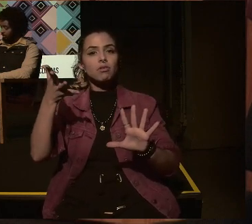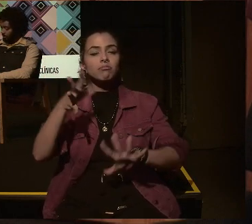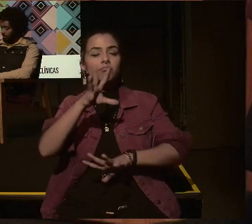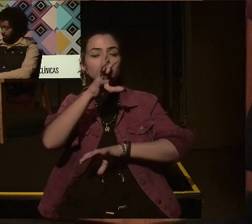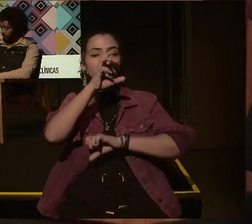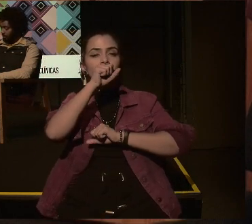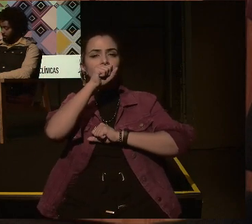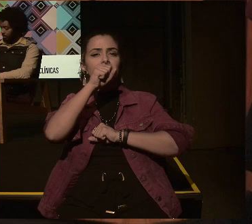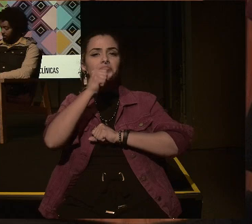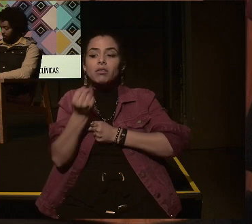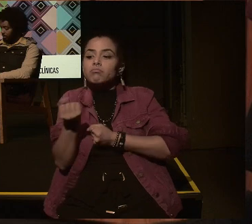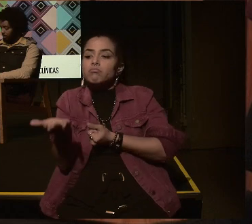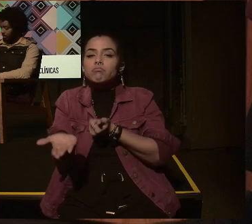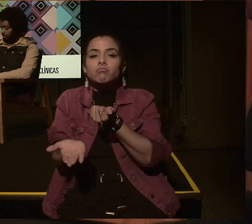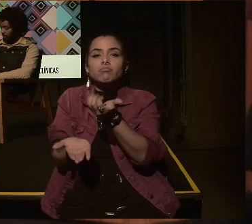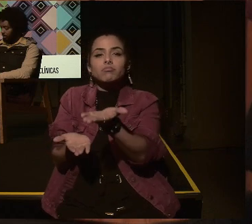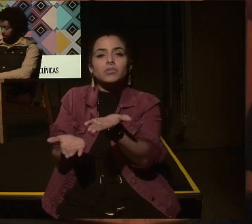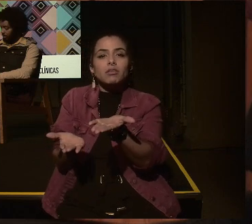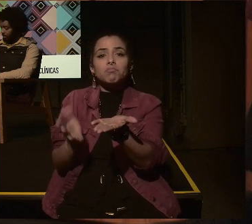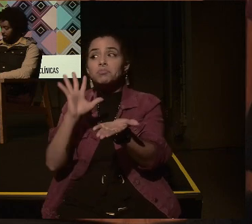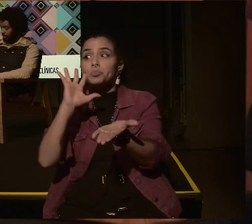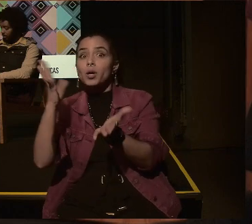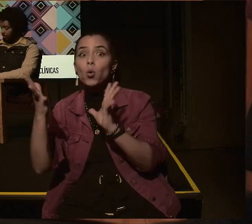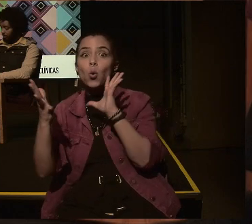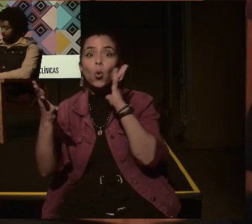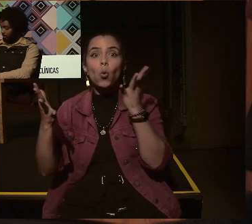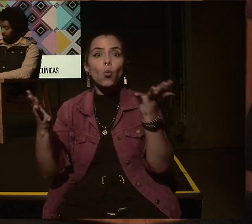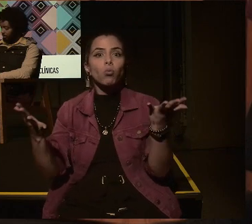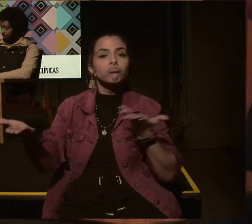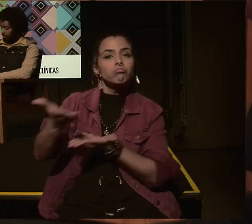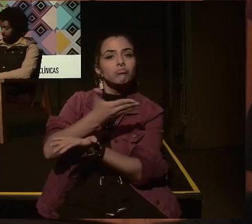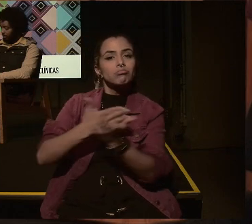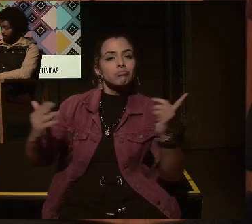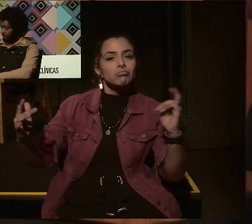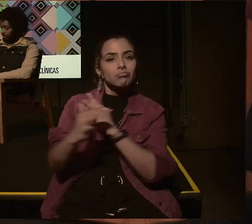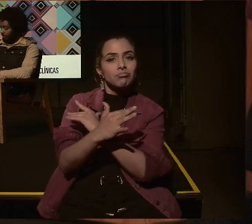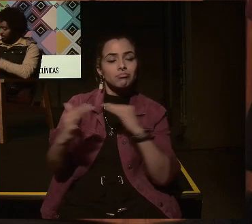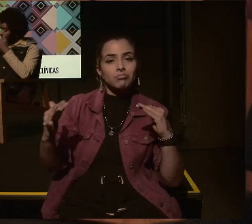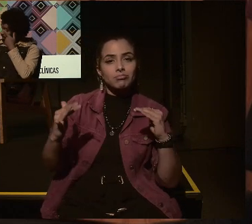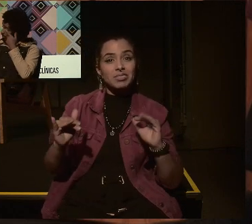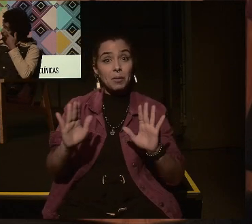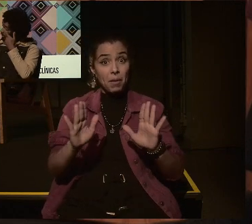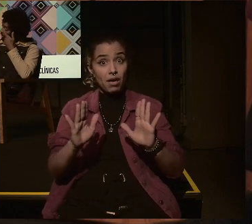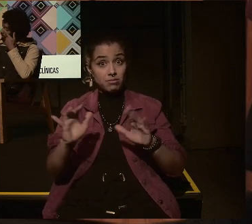espaçar, para oferecer fluxo. Mas a mesma ferramenta pode,